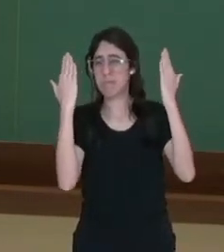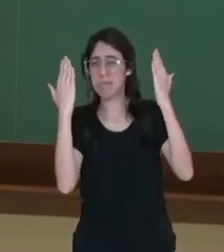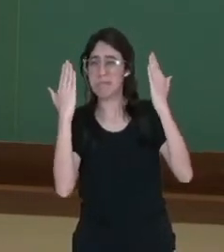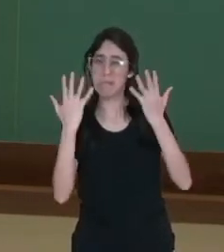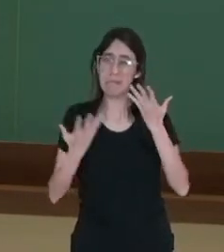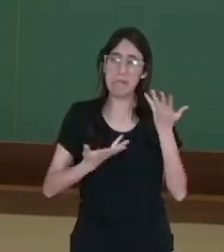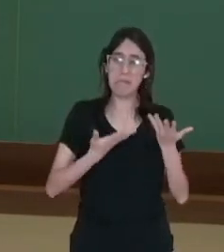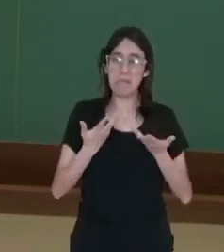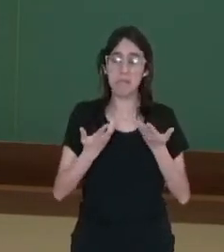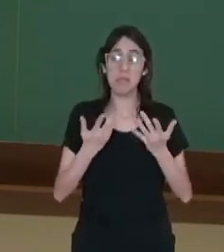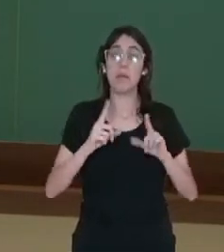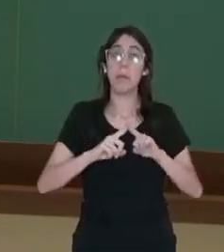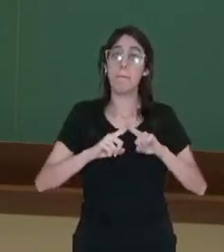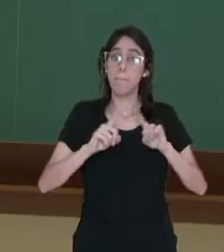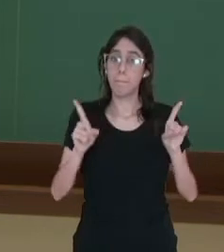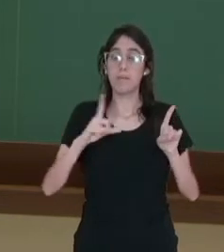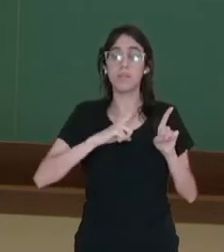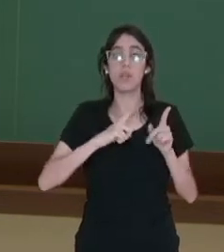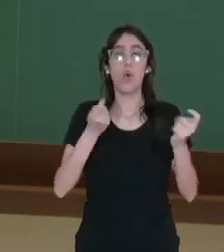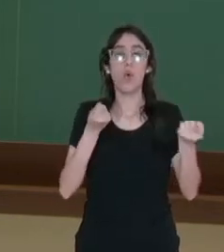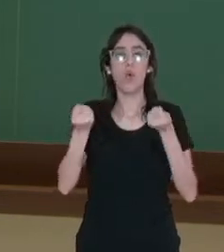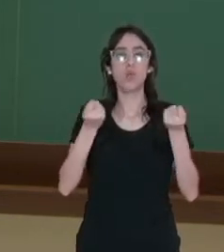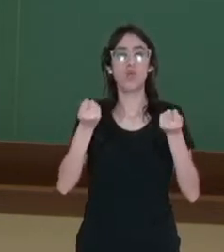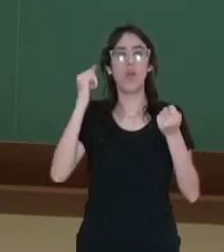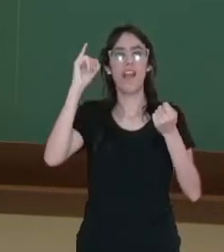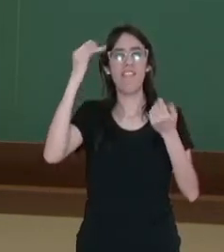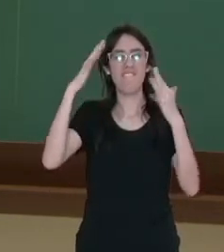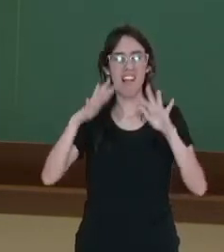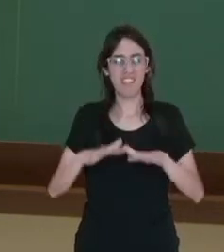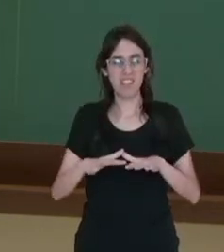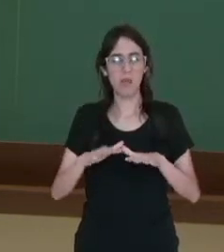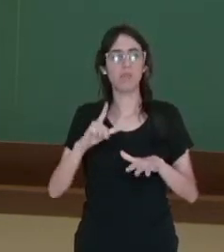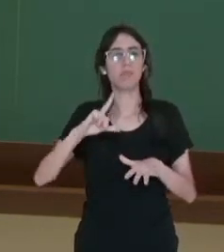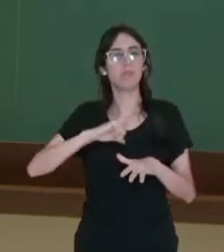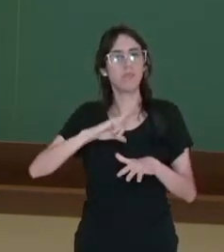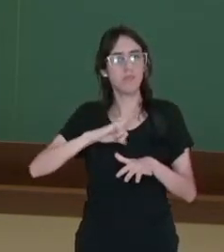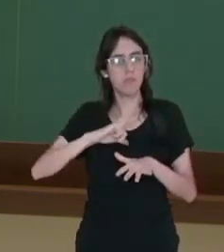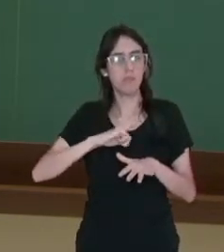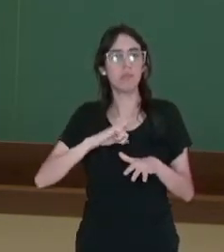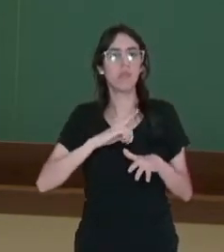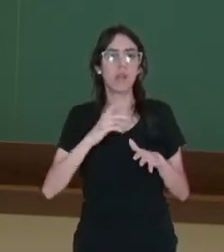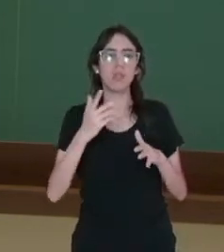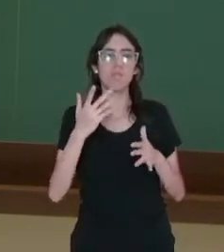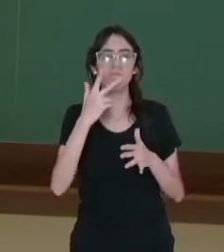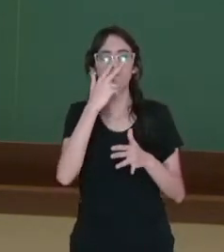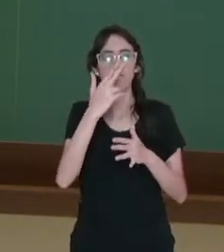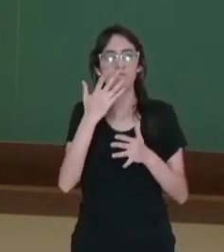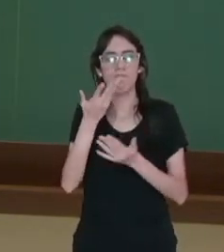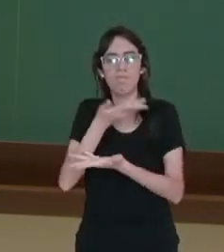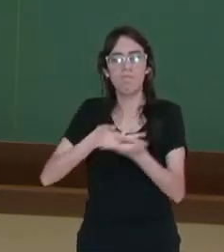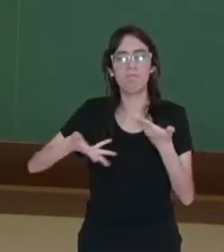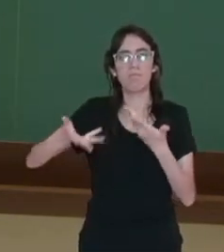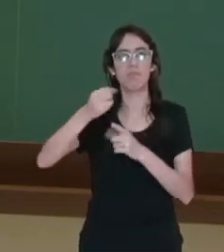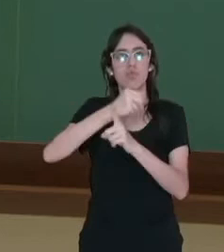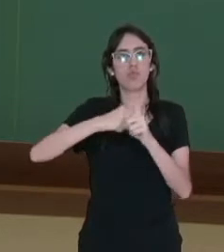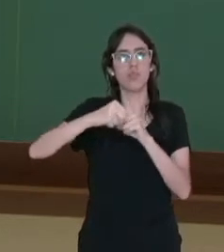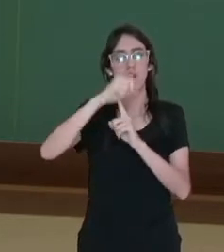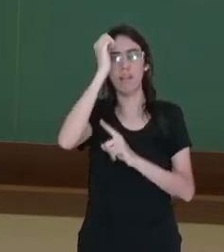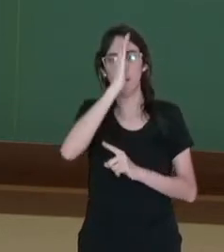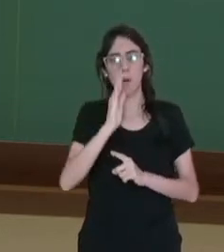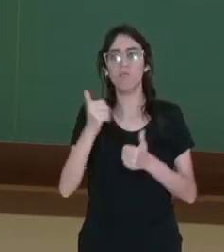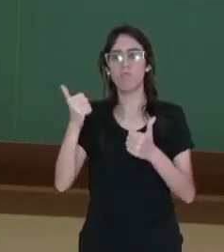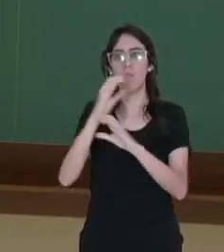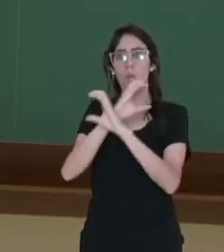poucos, controle da inflação ganhou a confiança dos brasileiros, então, a partir do